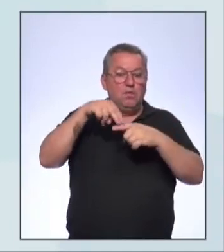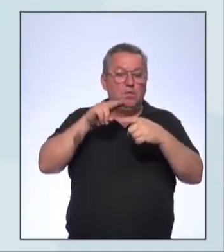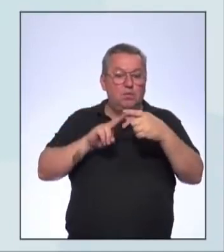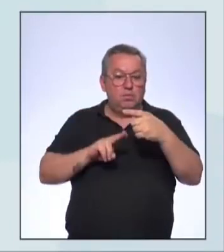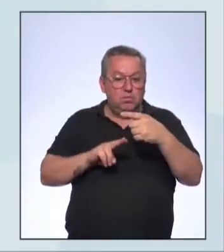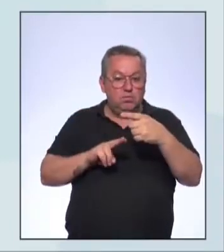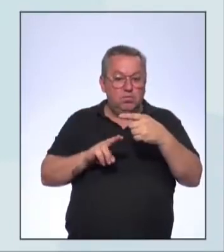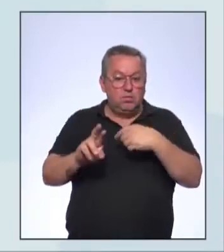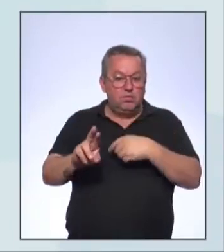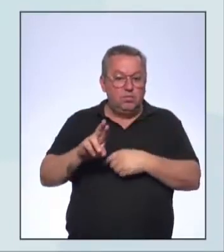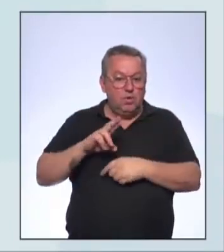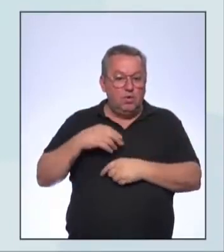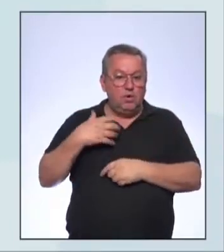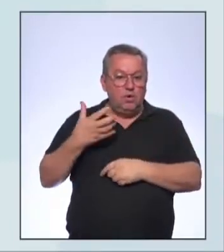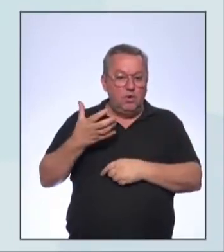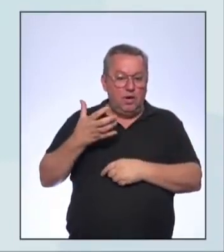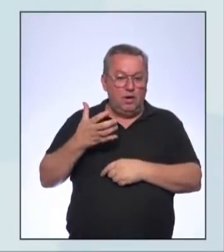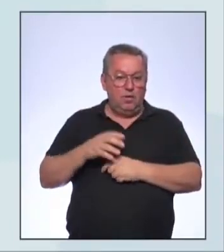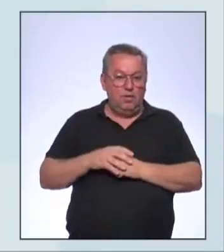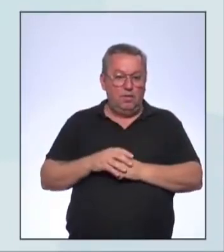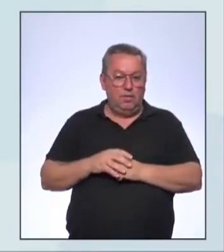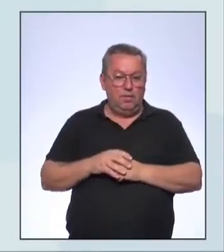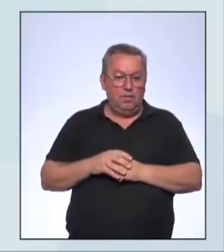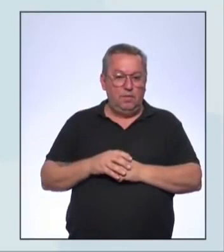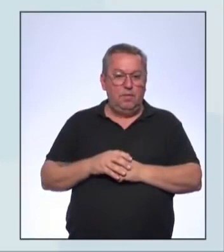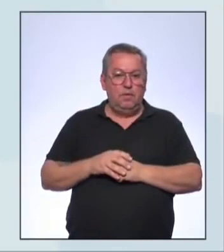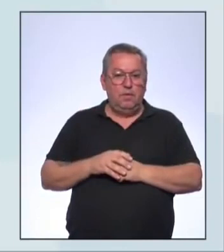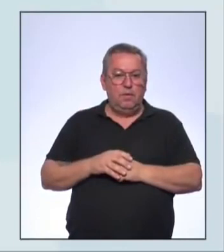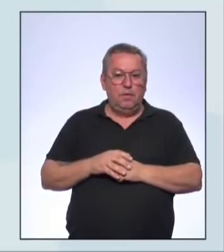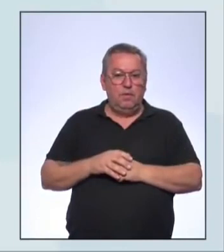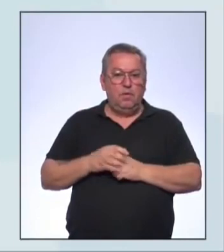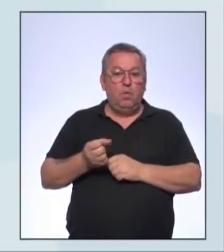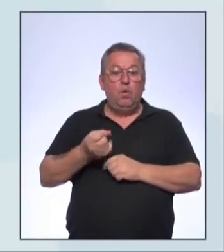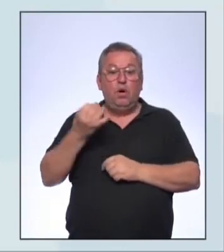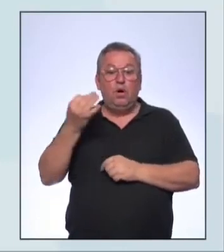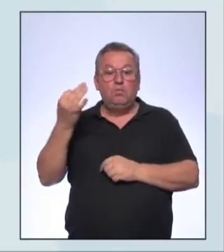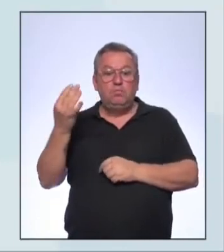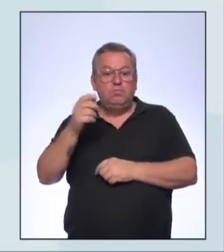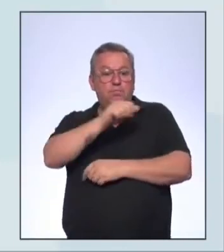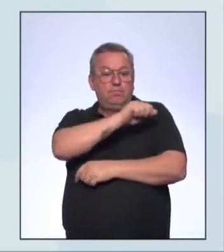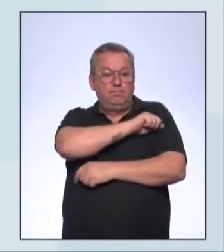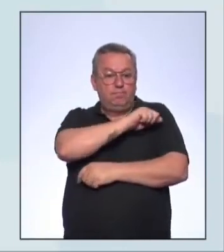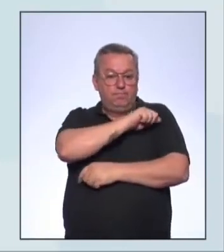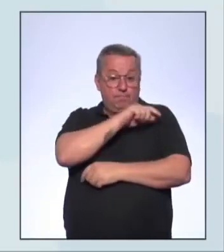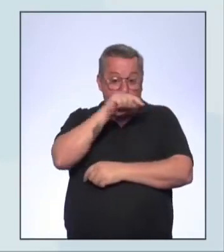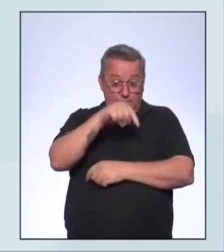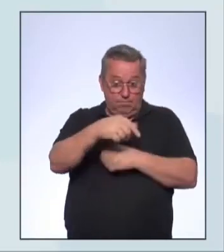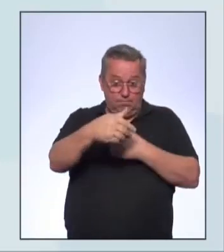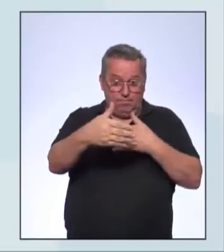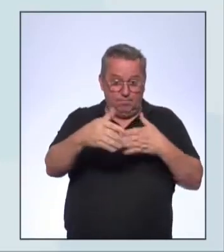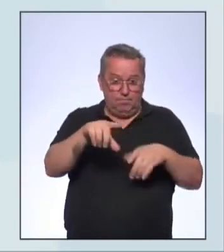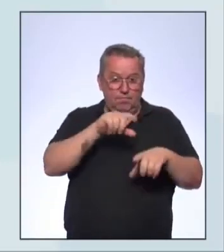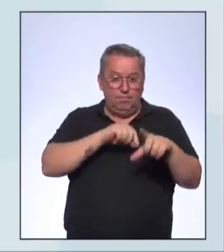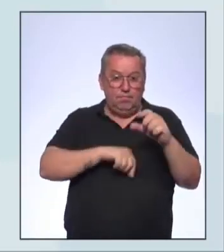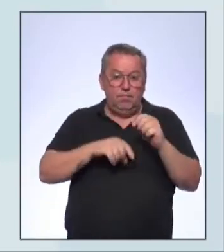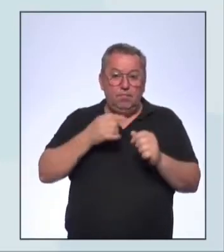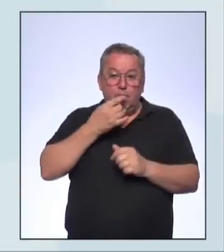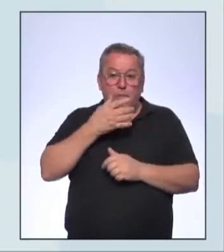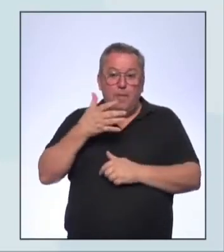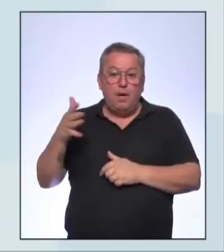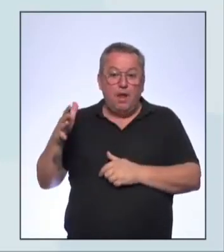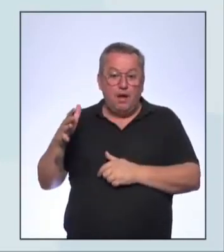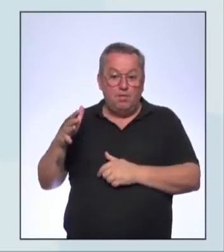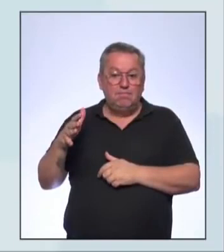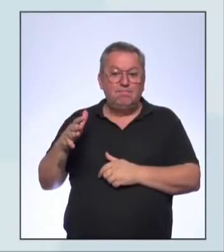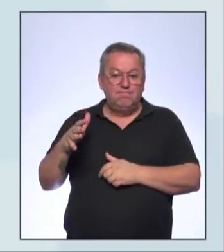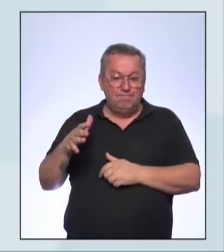querer nesse momento. Então, qual fração indica o número de alunos desta sala que preferem ir para o